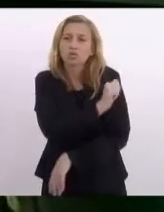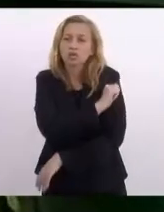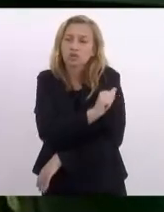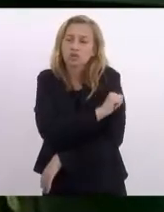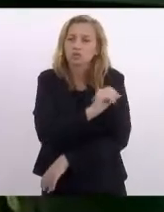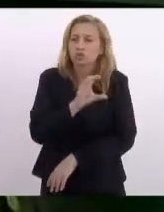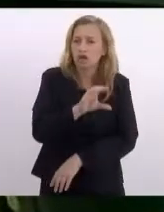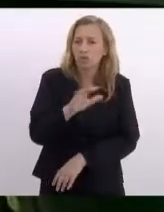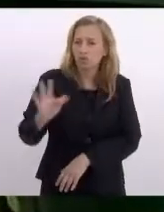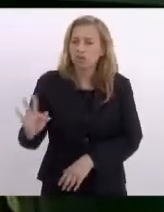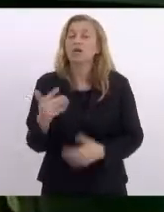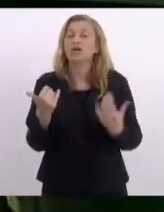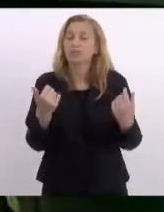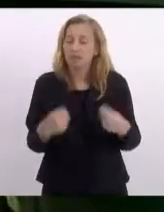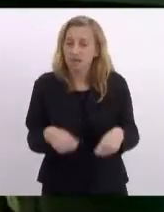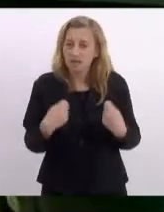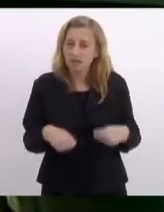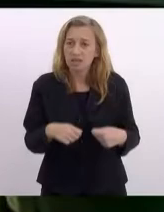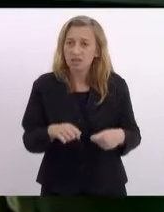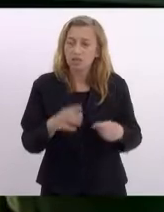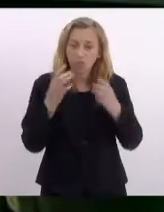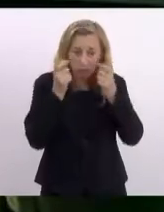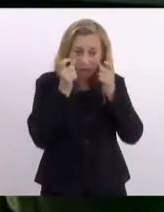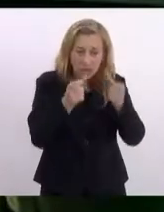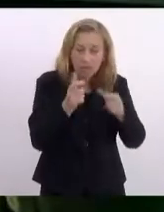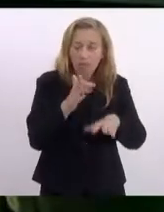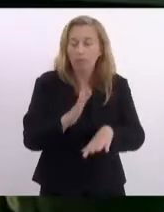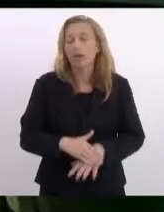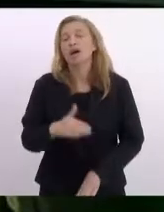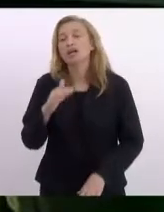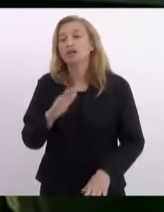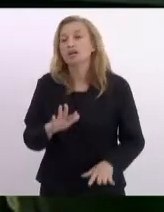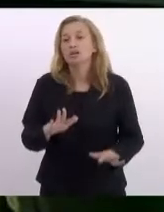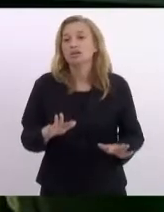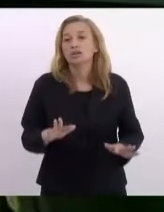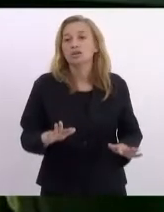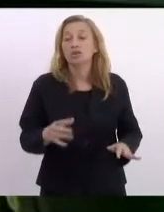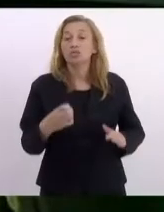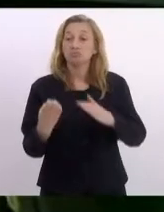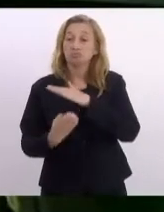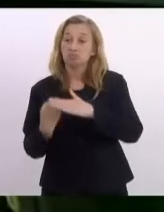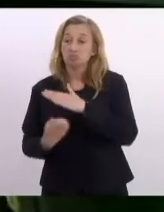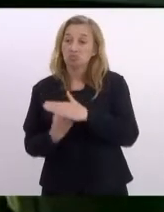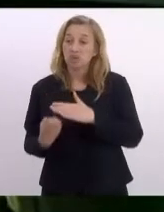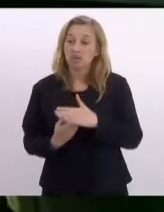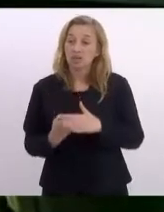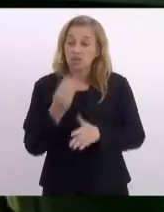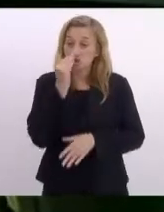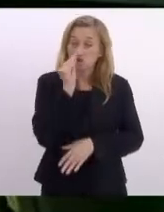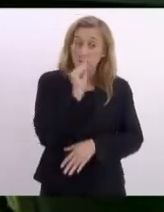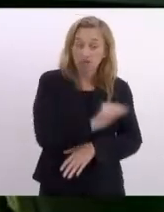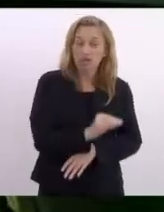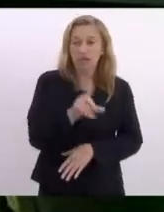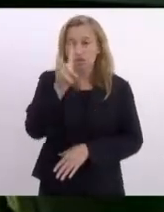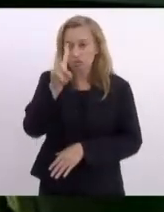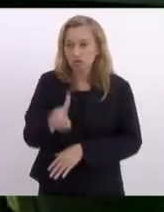Frio precisam de uma atenção maior quando uma empresa como essa